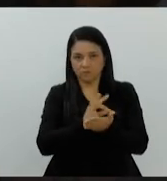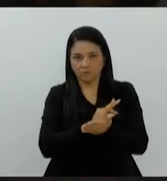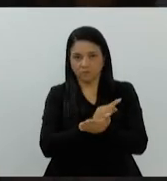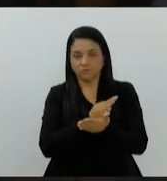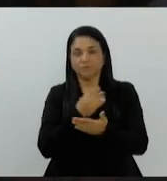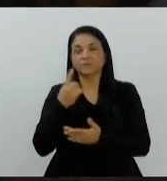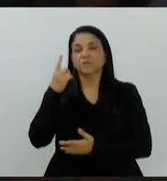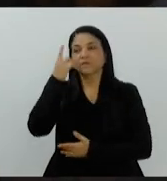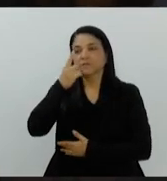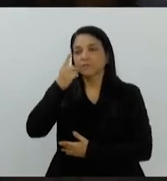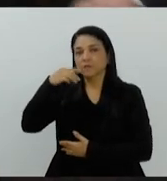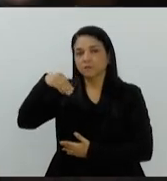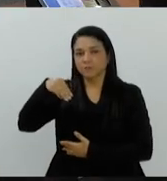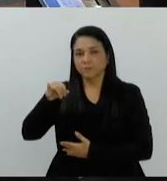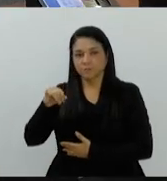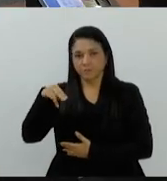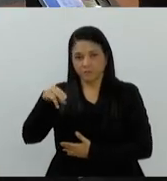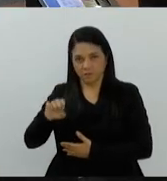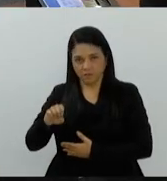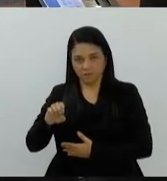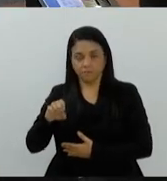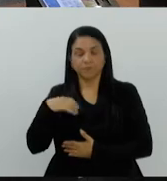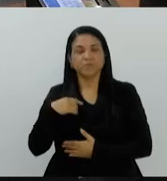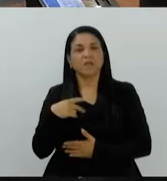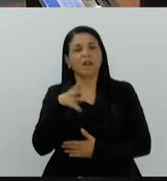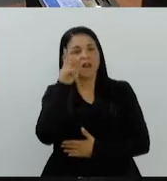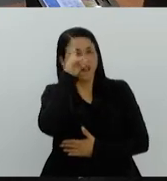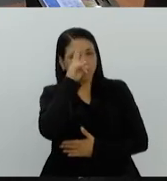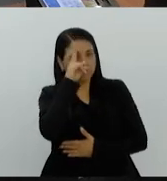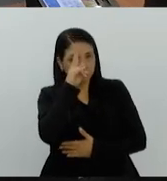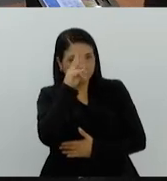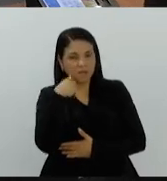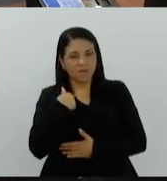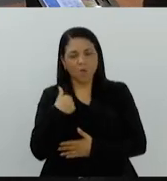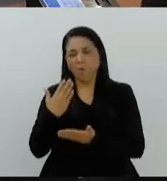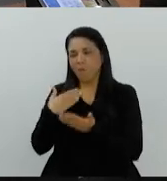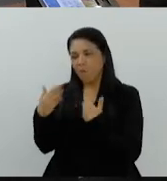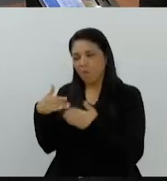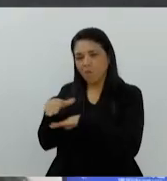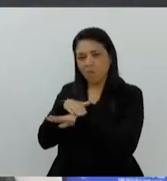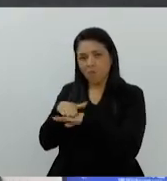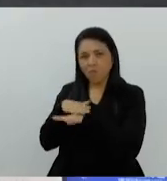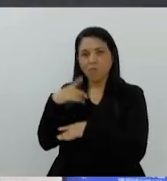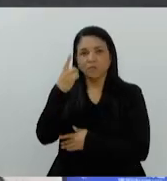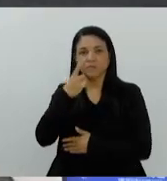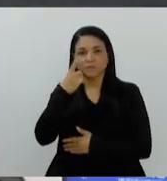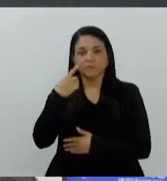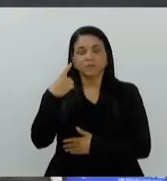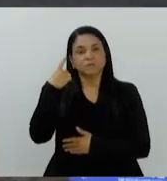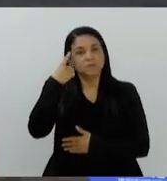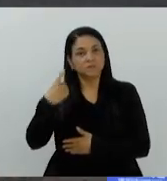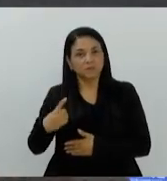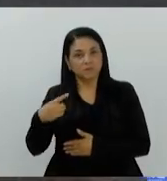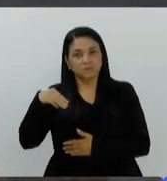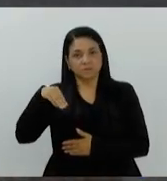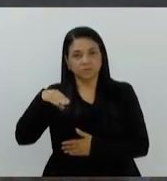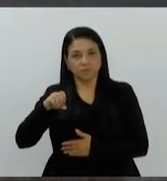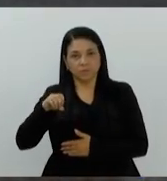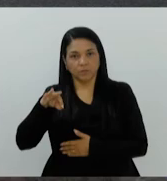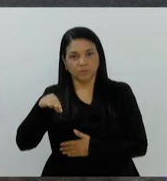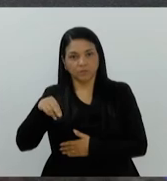autógrafo. Deputado Carlos Mink. Não, só para lembrar, estava conversando aqui com a deputada Dani Monteiro, que